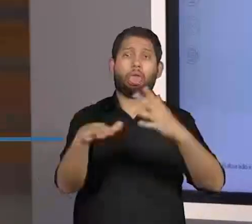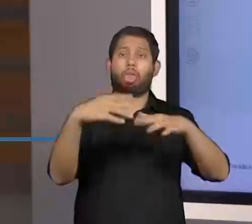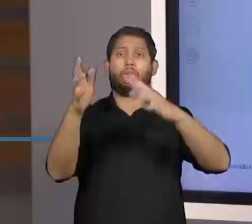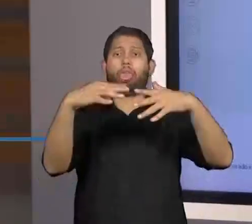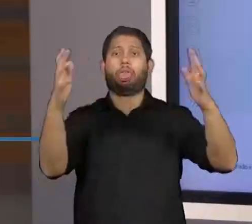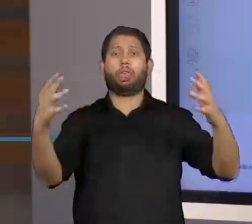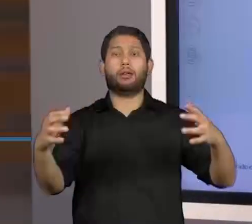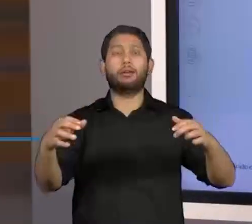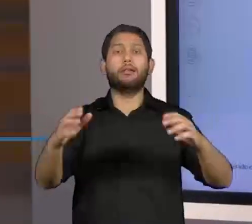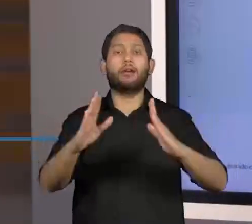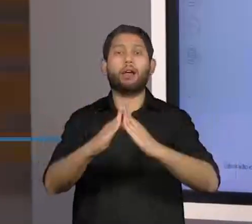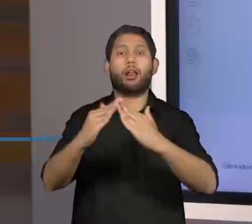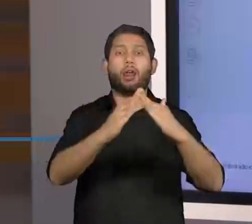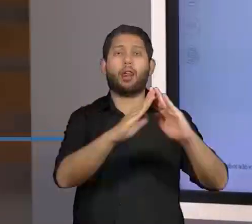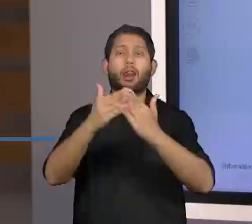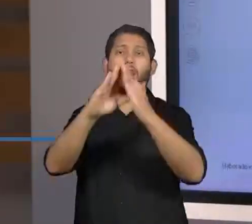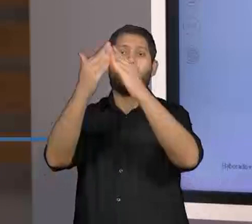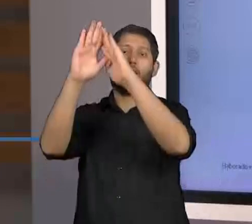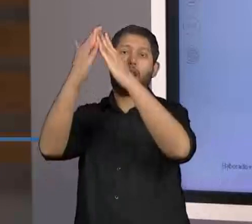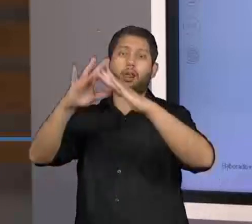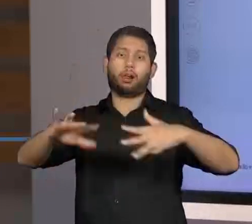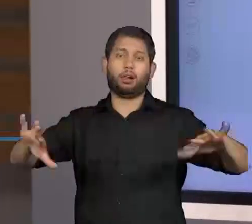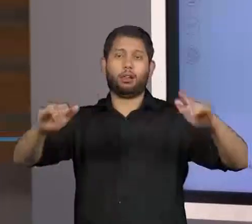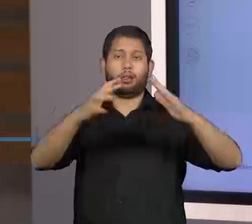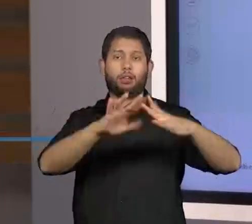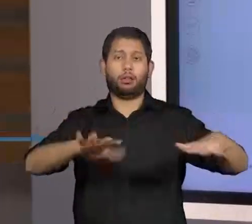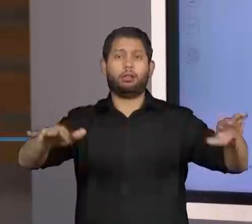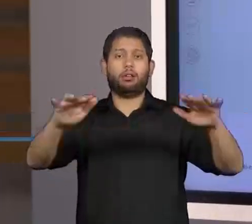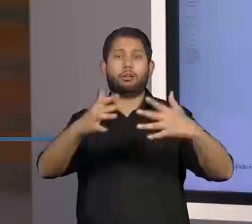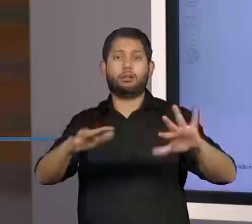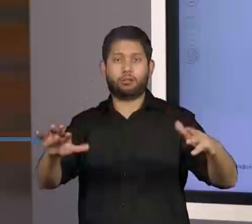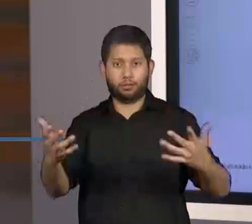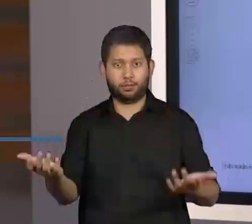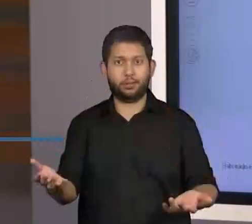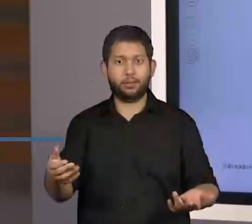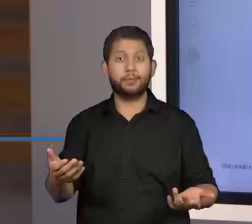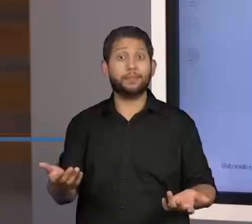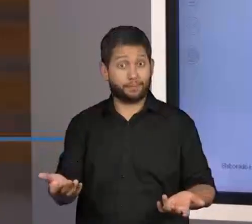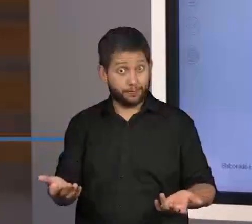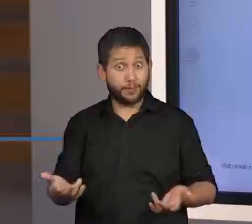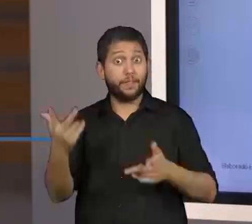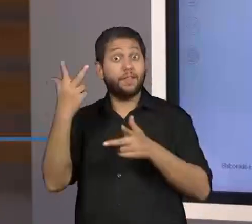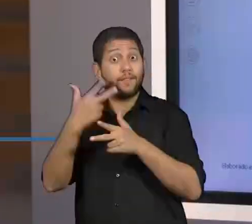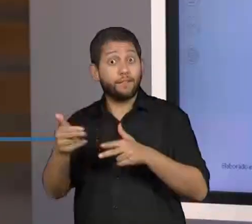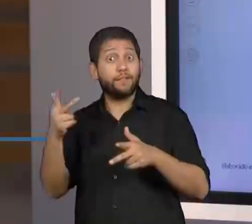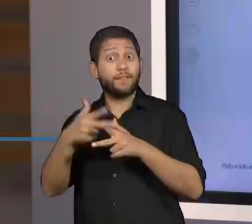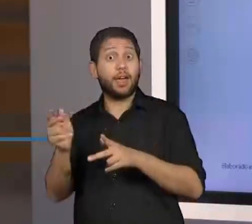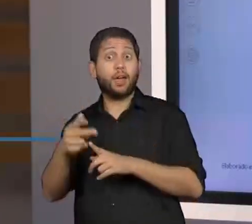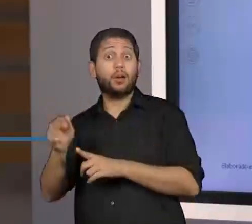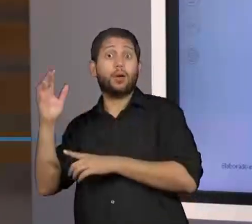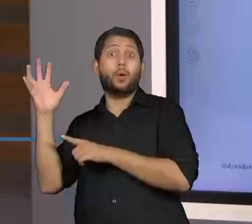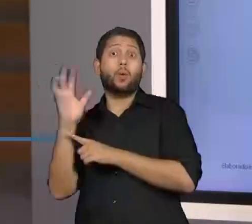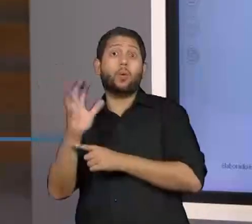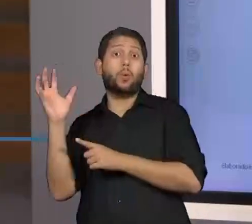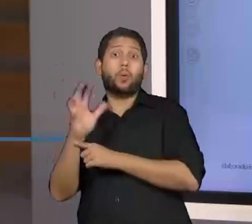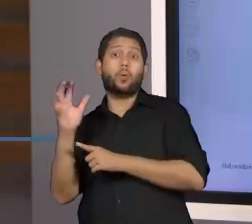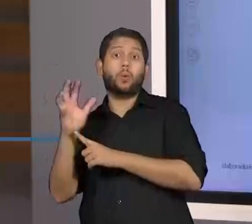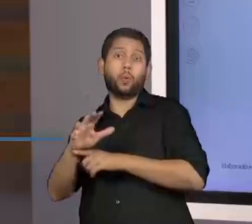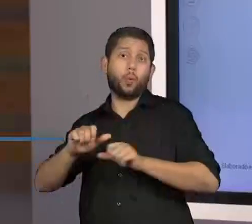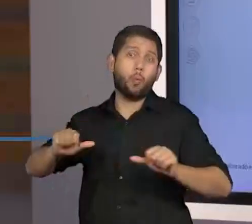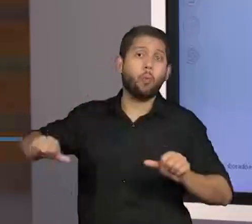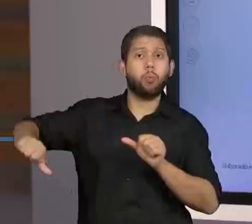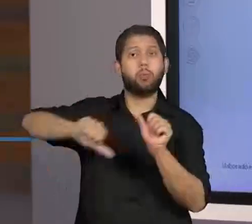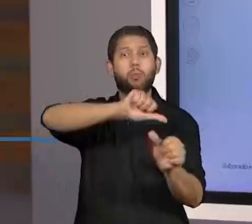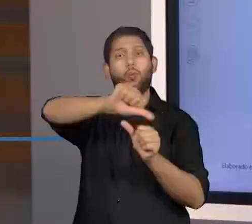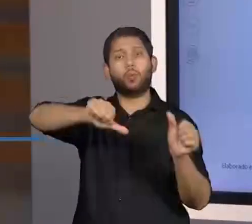estruturas desse lugar se modifiquem. Então, o vento ele é um agente externo muito poderoso. Quando